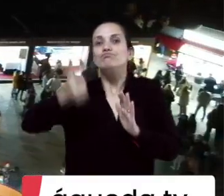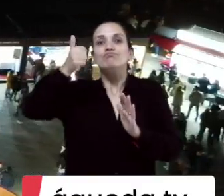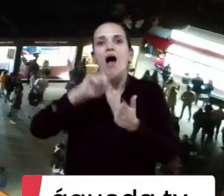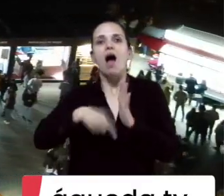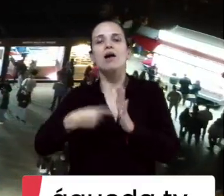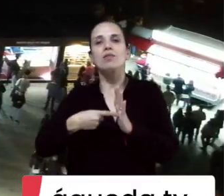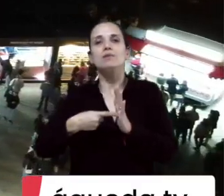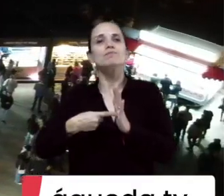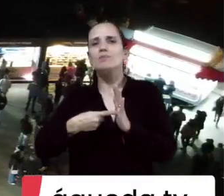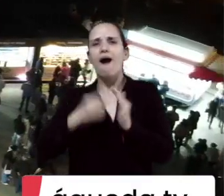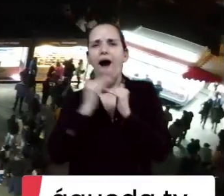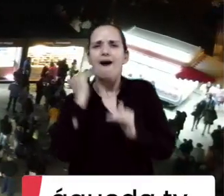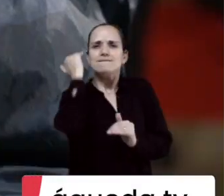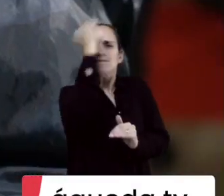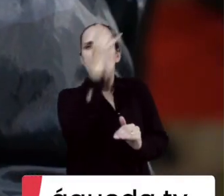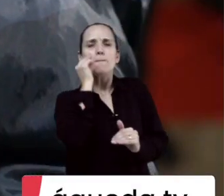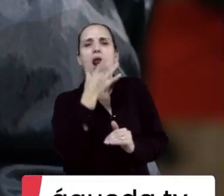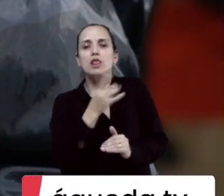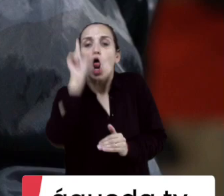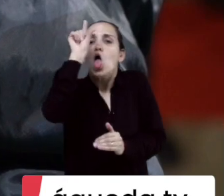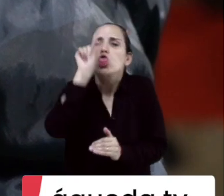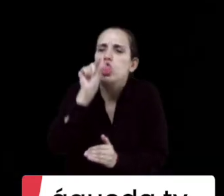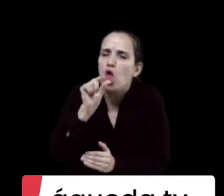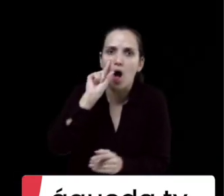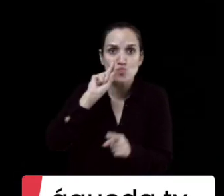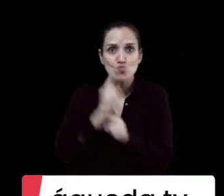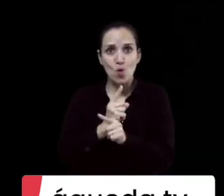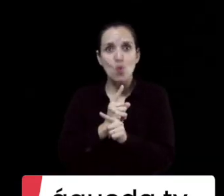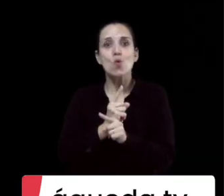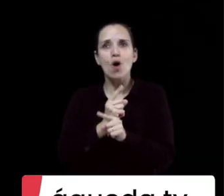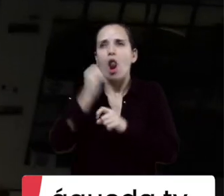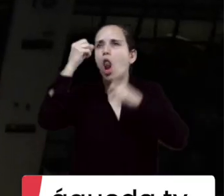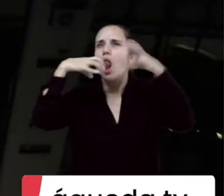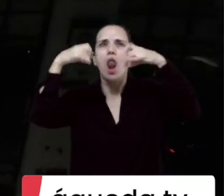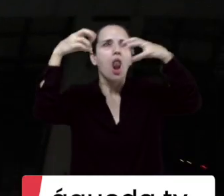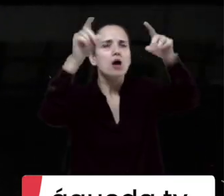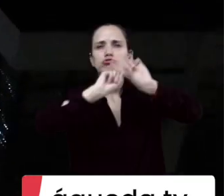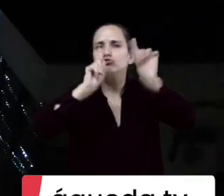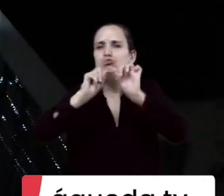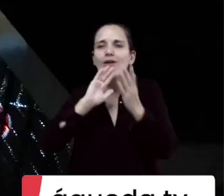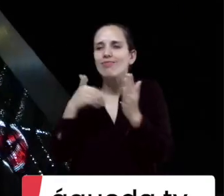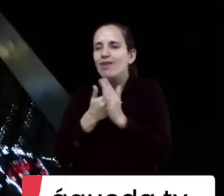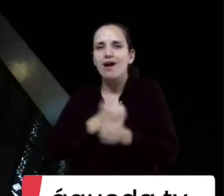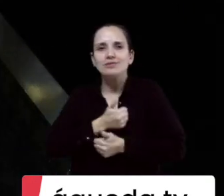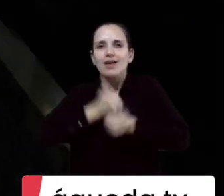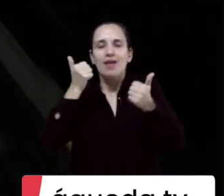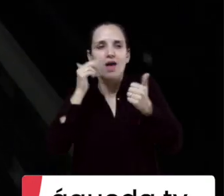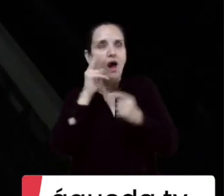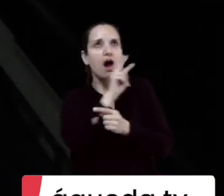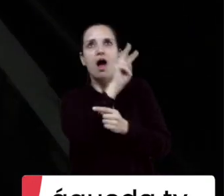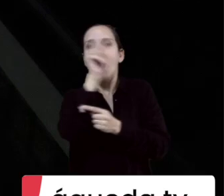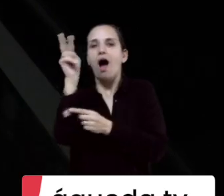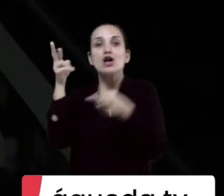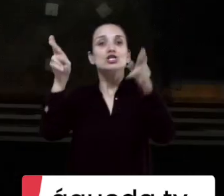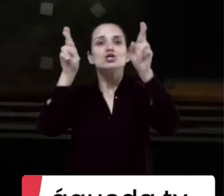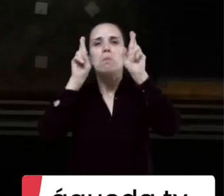Águeda. O maior Pai Natal do mundo e o mais pequeno do mundo, e nas iluminações que não só embelezam a nossa cidade, como nos elevam o ânimo e são